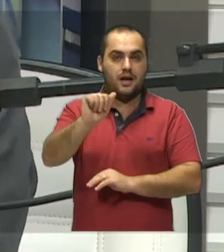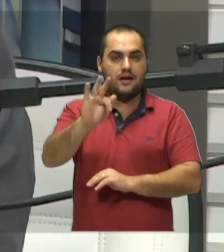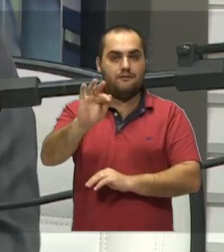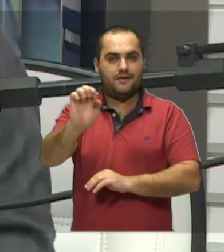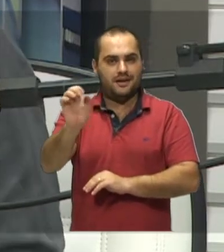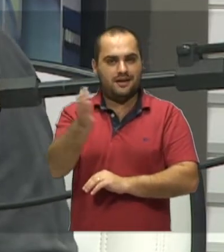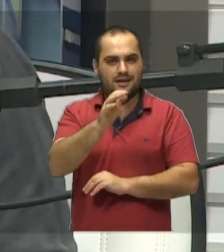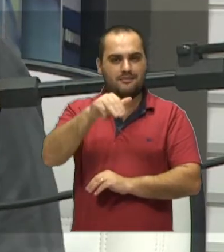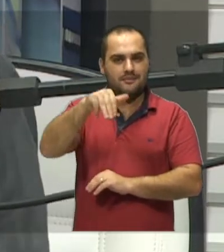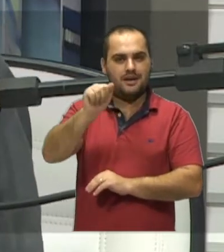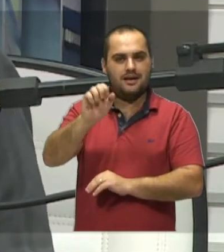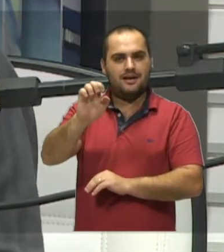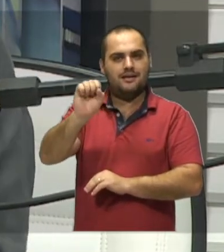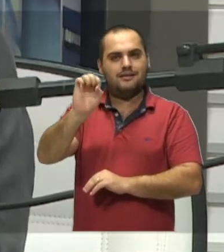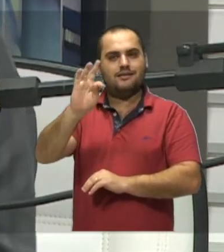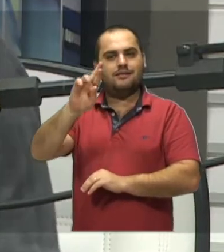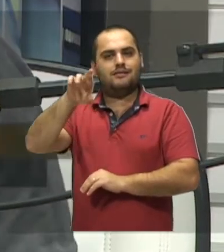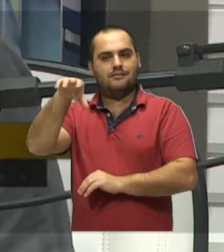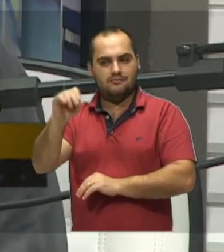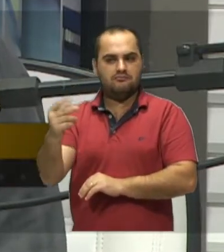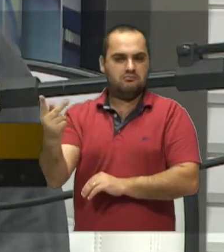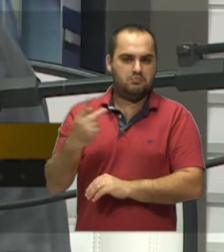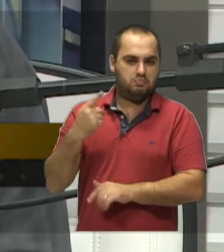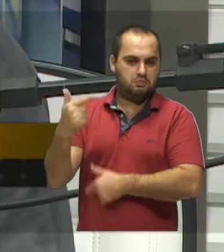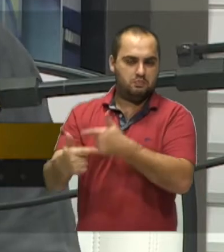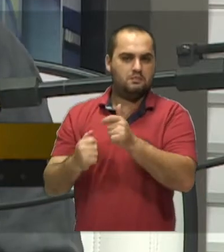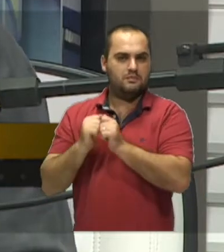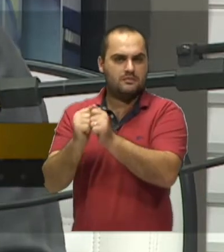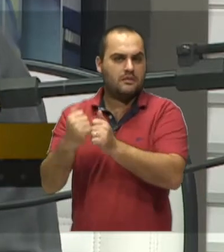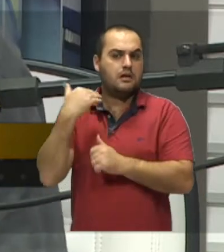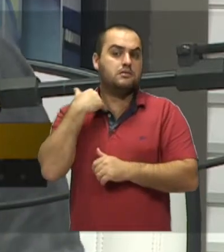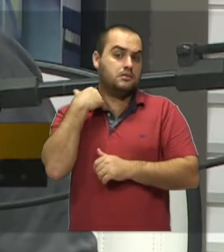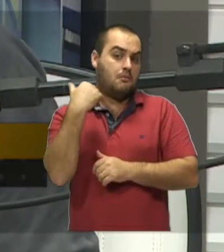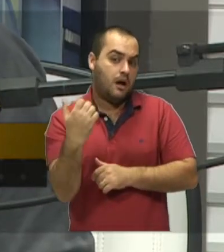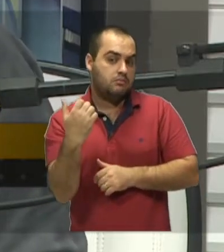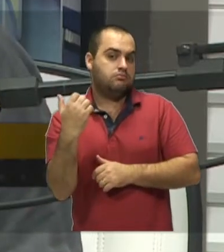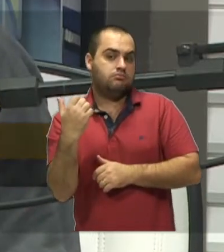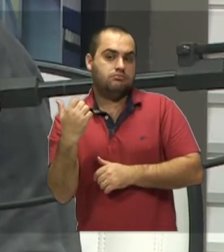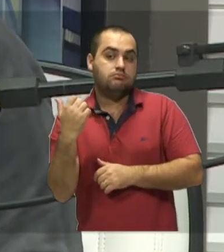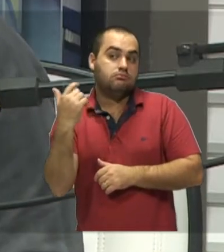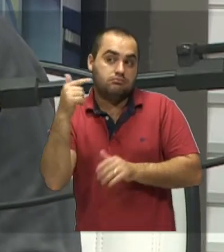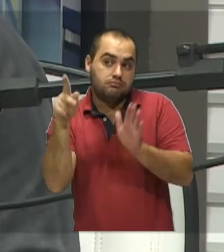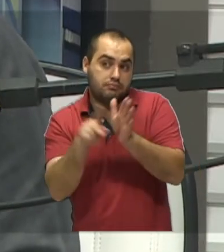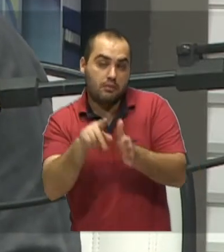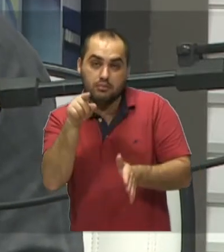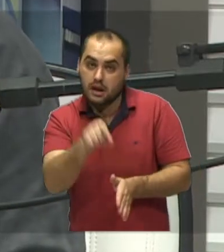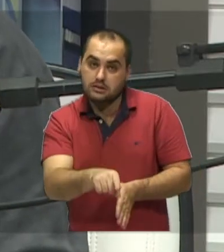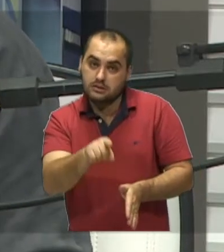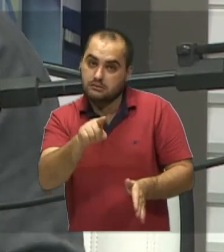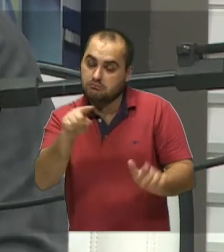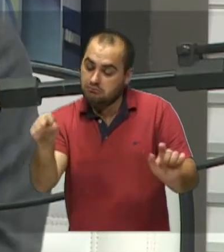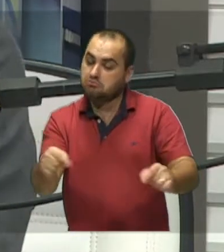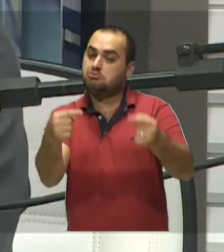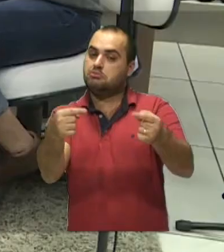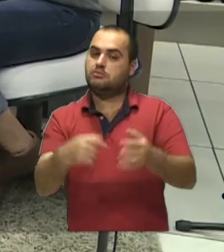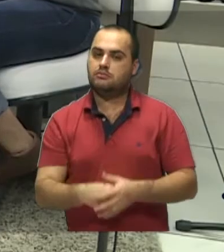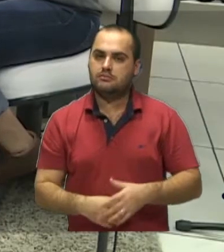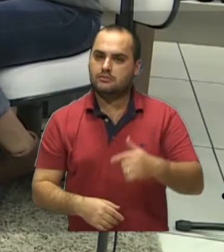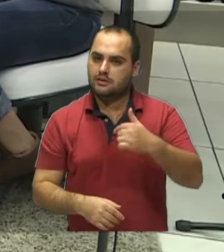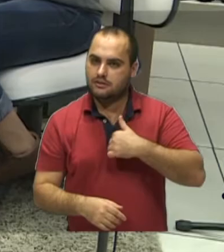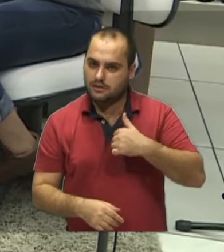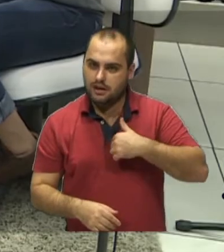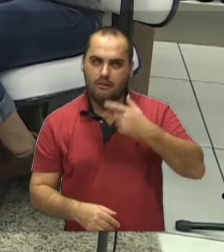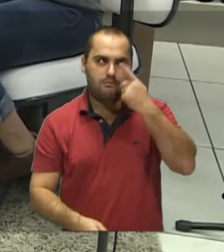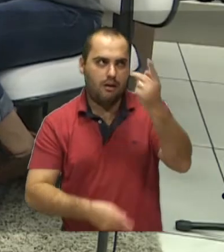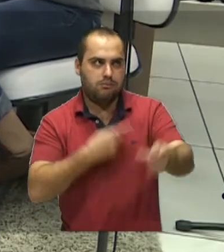trabalha comigo também, eu trabalho com eles, me chamaram para encarar esse desafio. E eu, como sou faladeira, você já